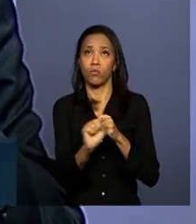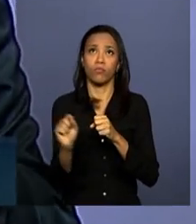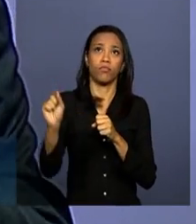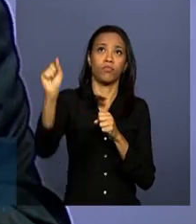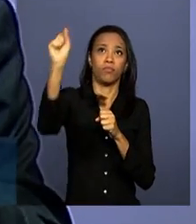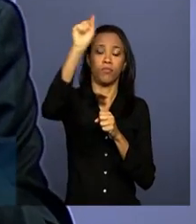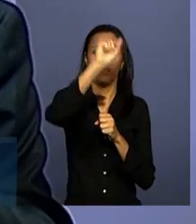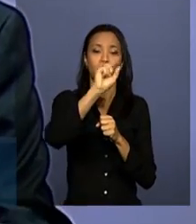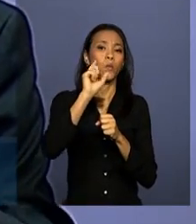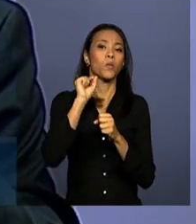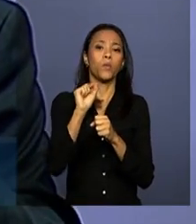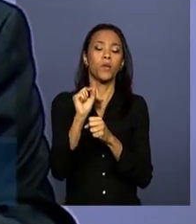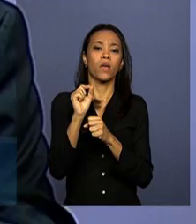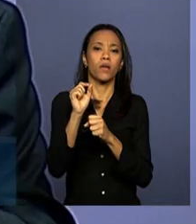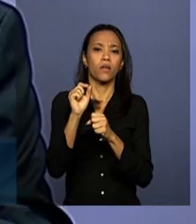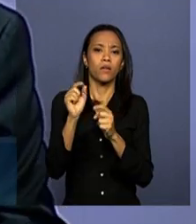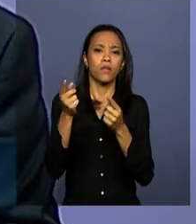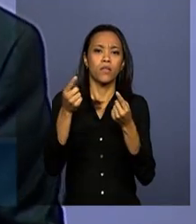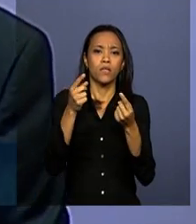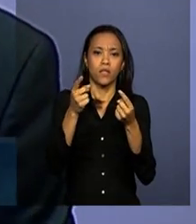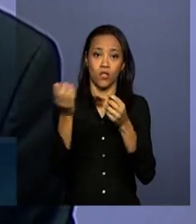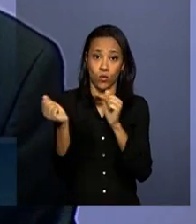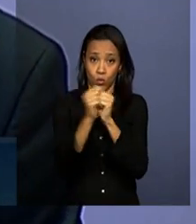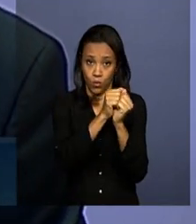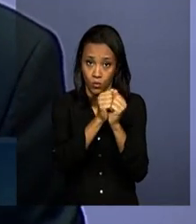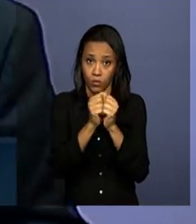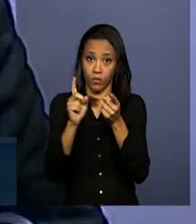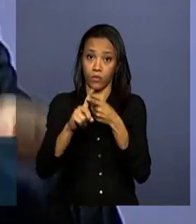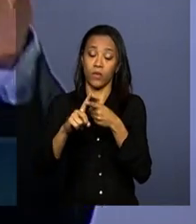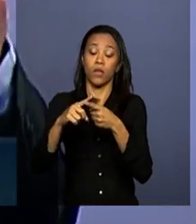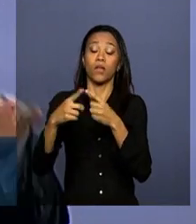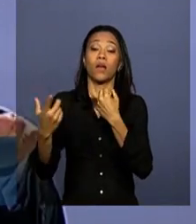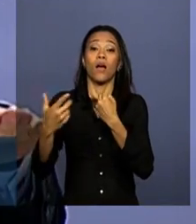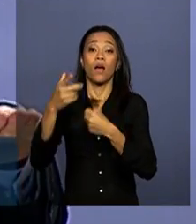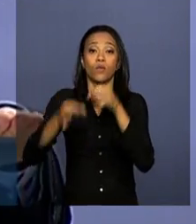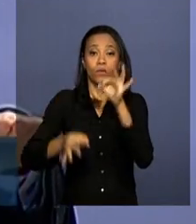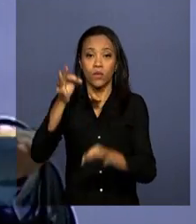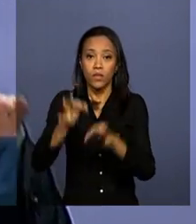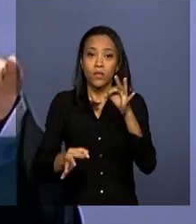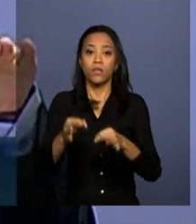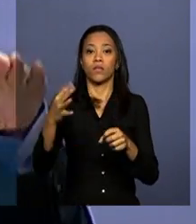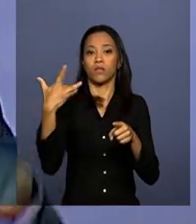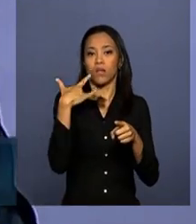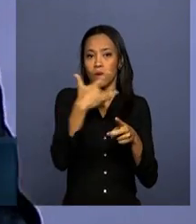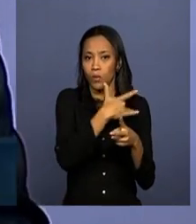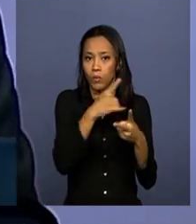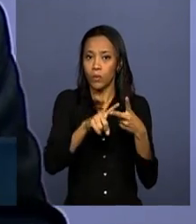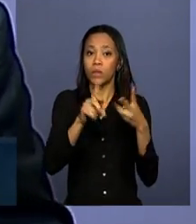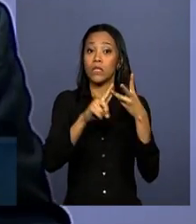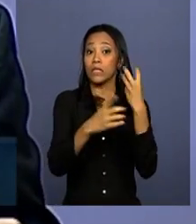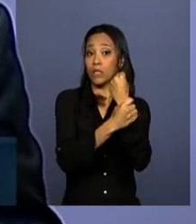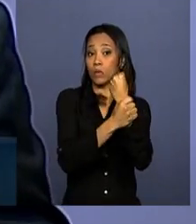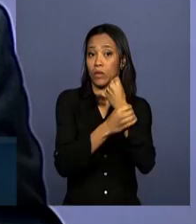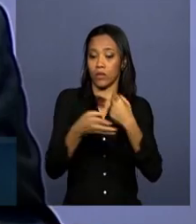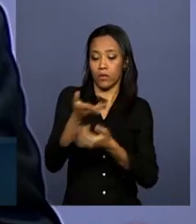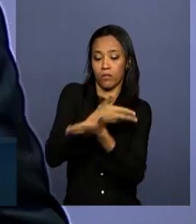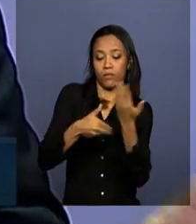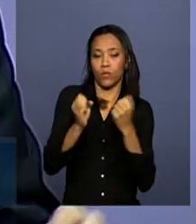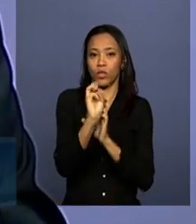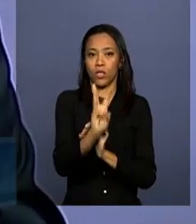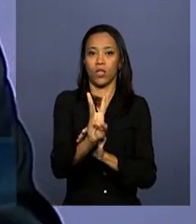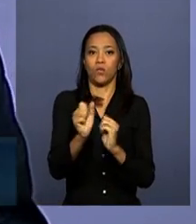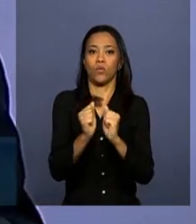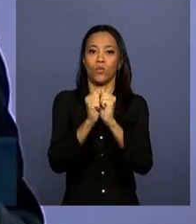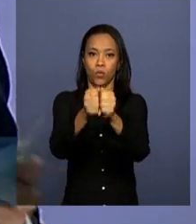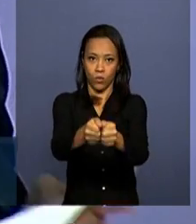disse, harmonizado entre a área da justiça, da segurança pública e a área da saúde, os procedimentos necessários para